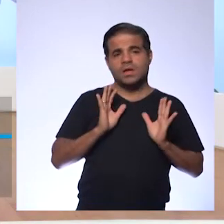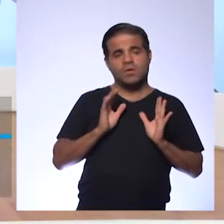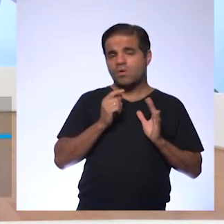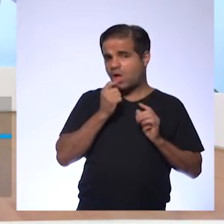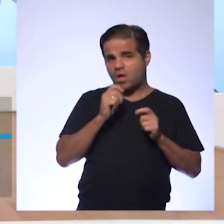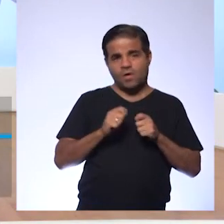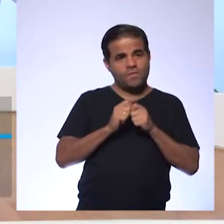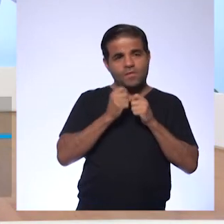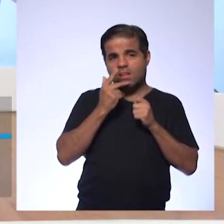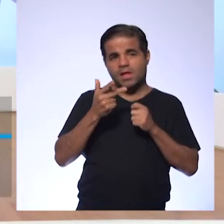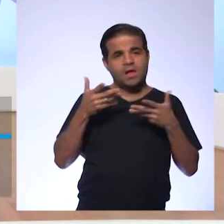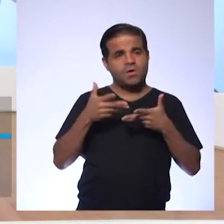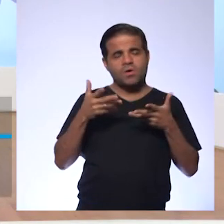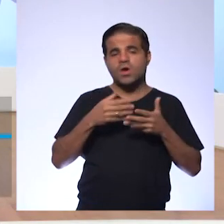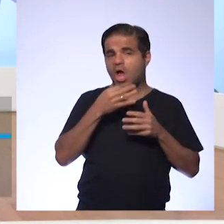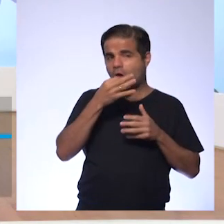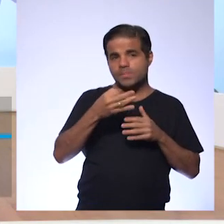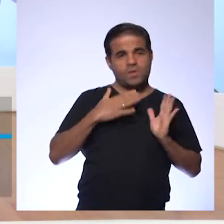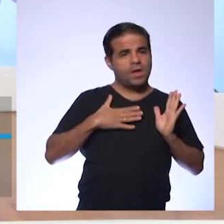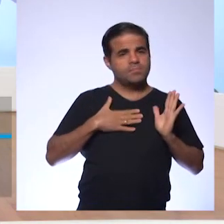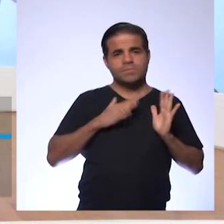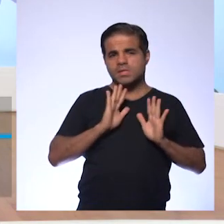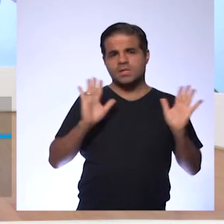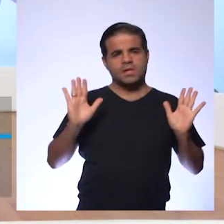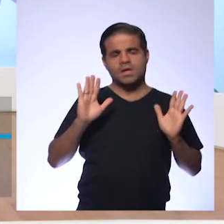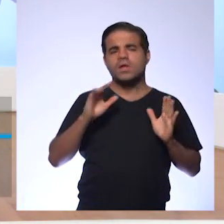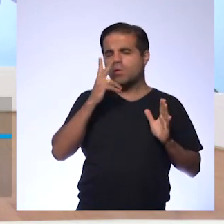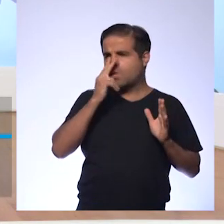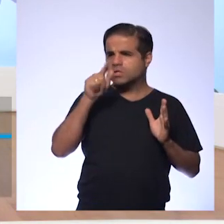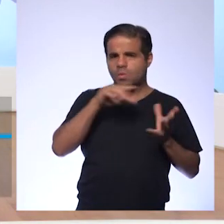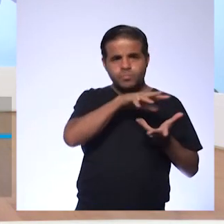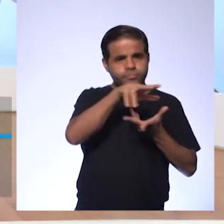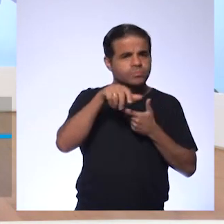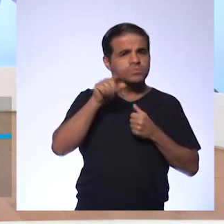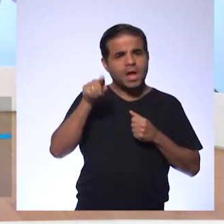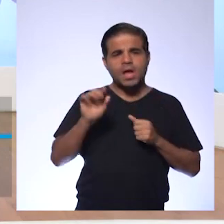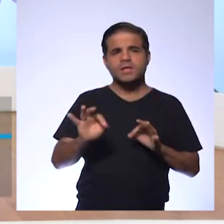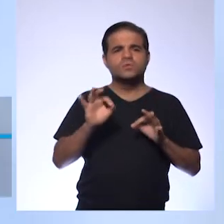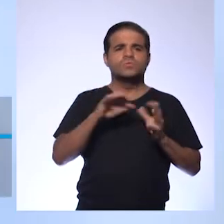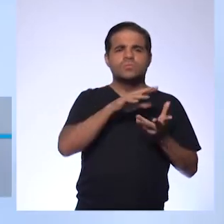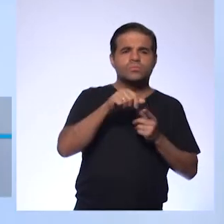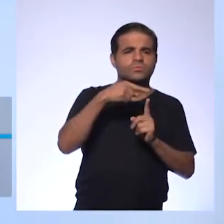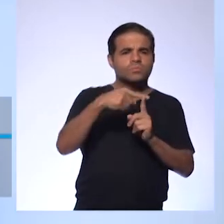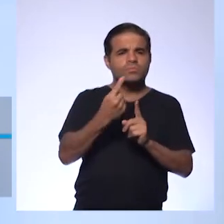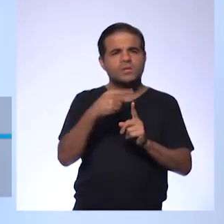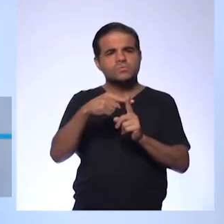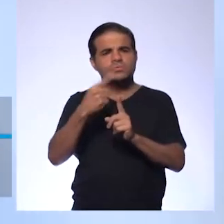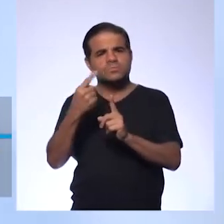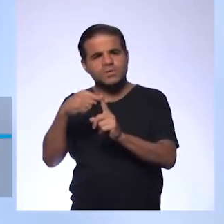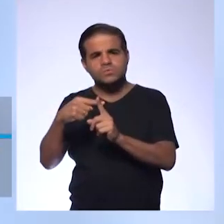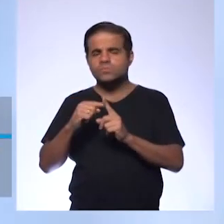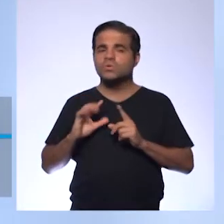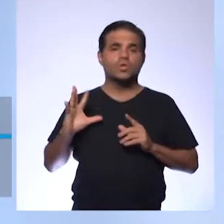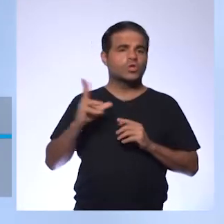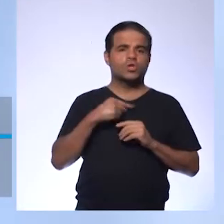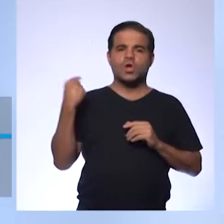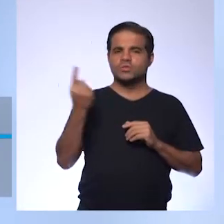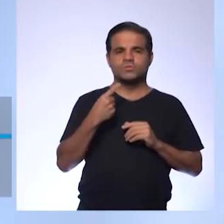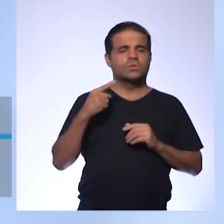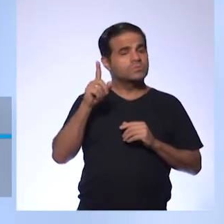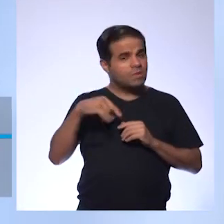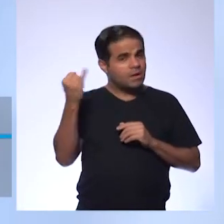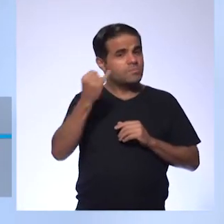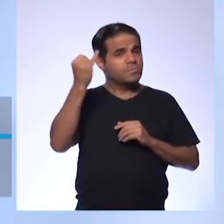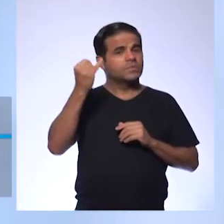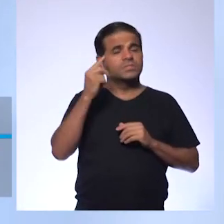pouco. né? A minha opinião é uma das opiniões. Olha, eu acho que o mundo é isso. O mundo não é um. O mundo é um, mais um, mais um, mais um. O mundo somos todos nós. E isso é